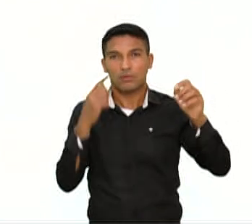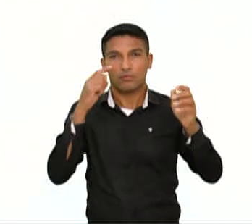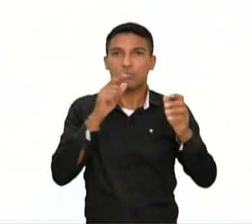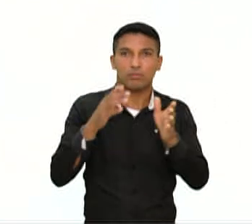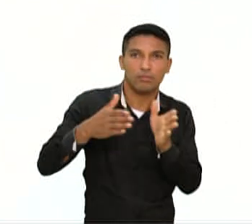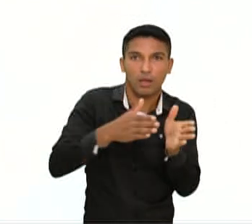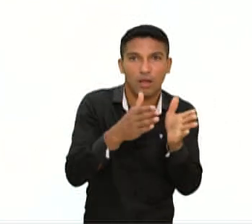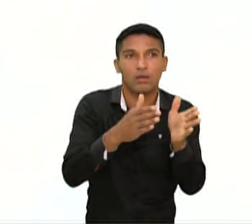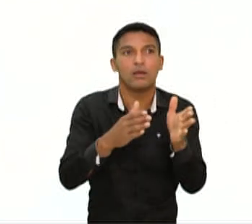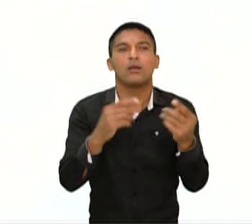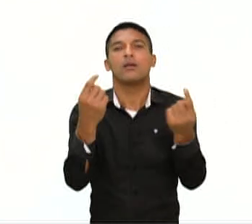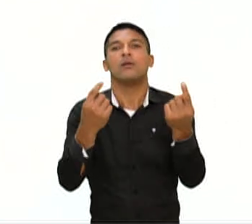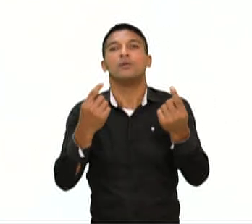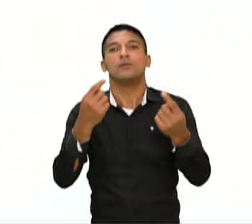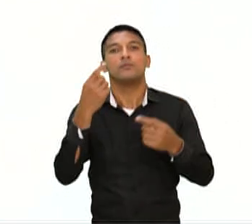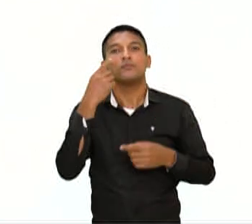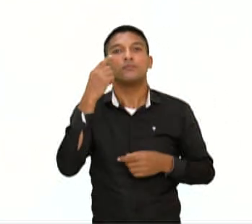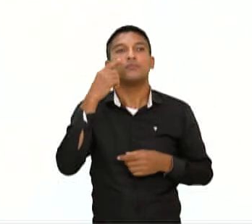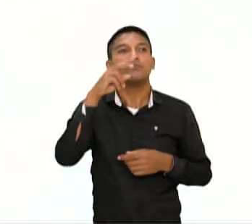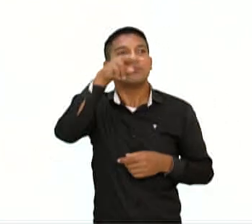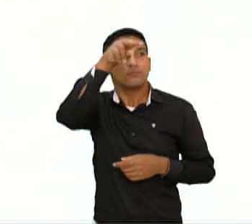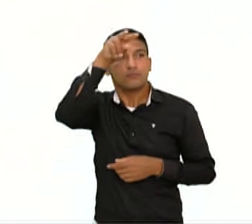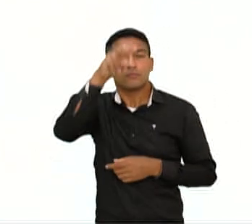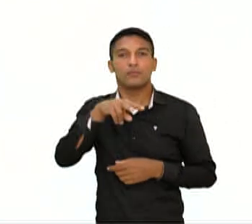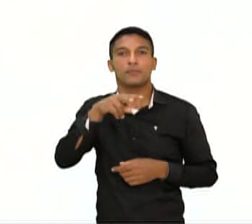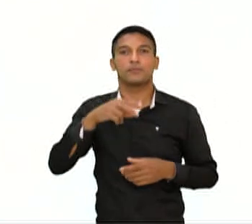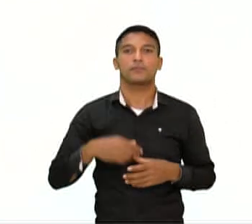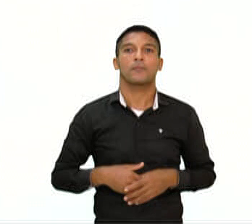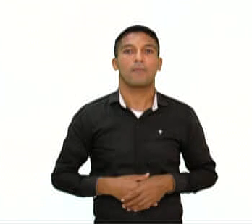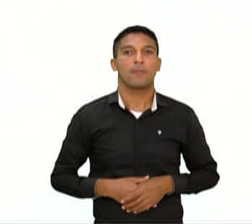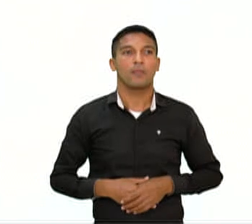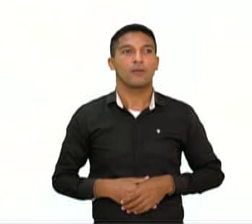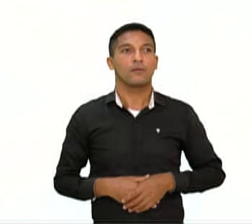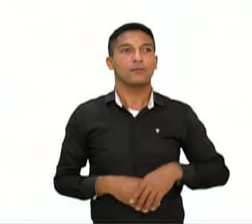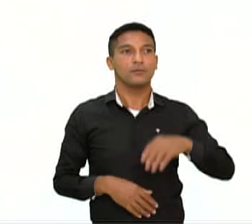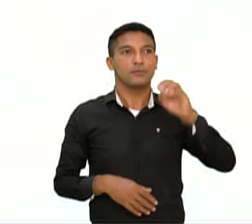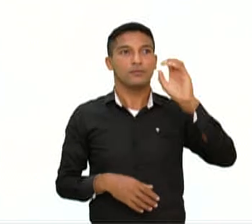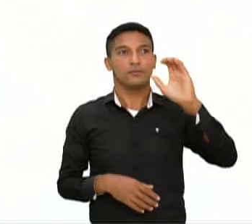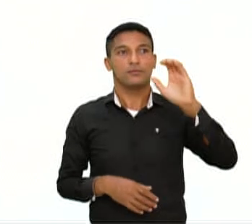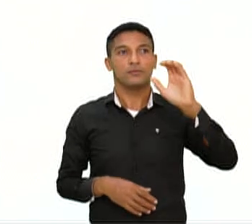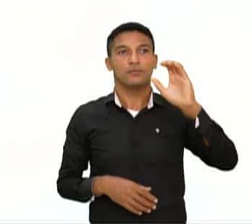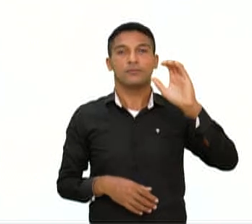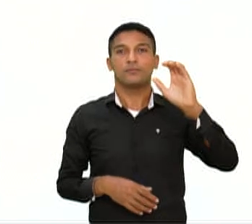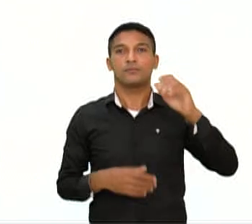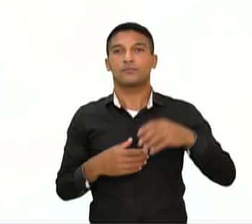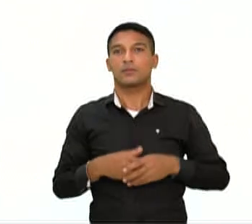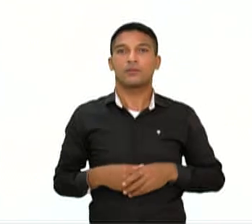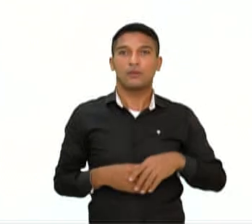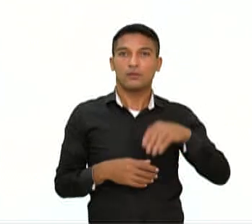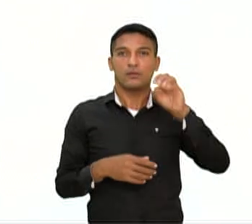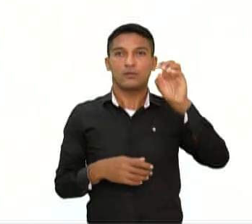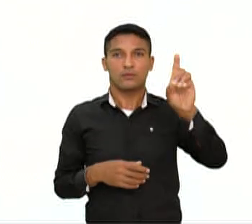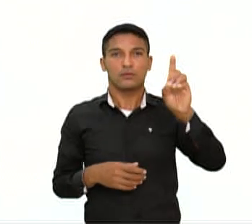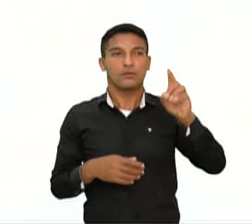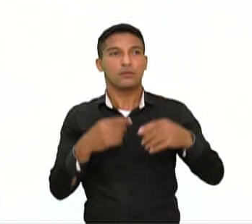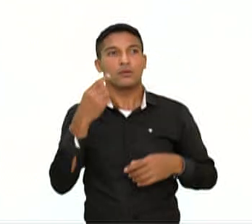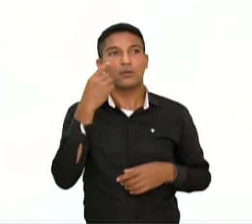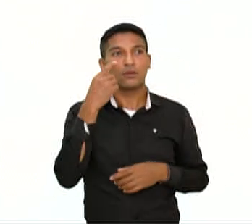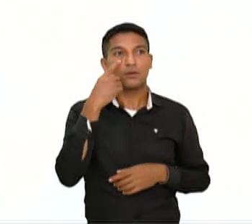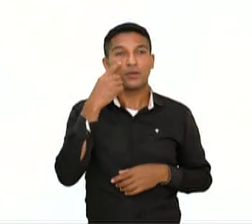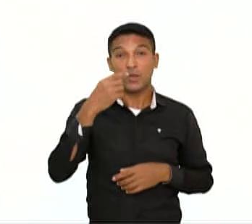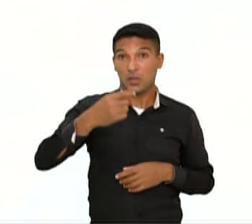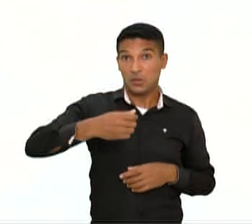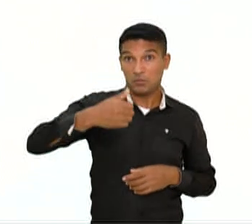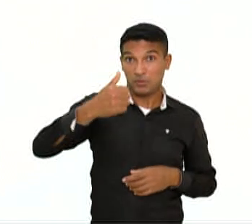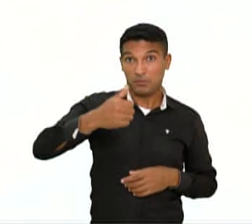letra D. O primeiro planalto corresponde à zona litorânea e à Serra do Mar. O segundo planalto corresponde à zona de